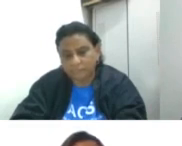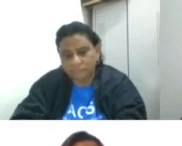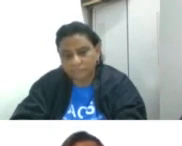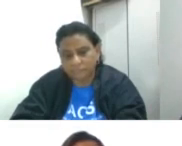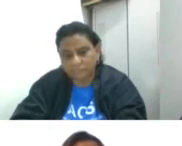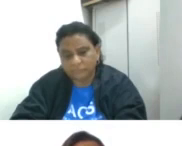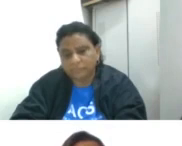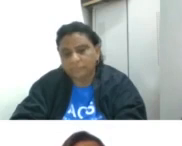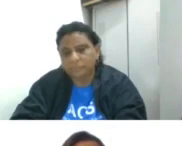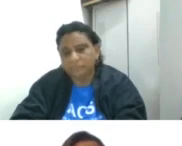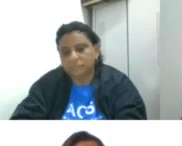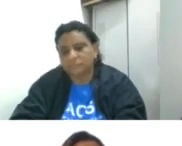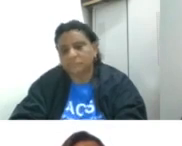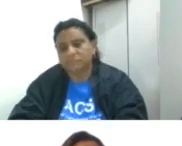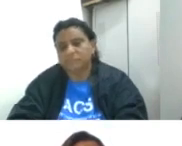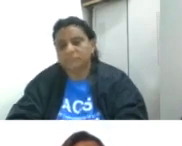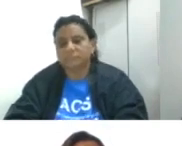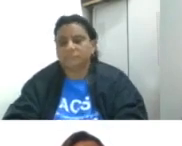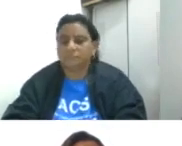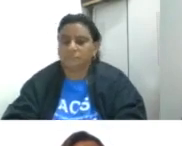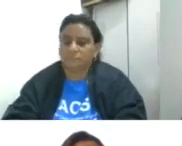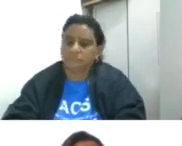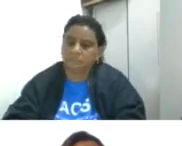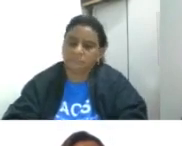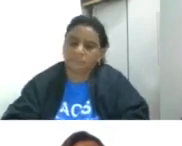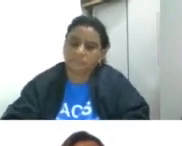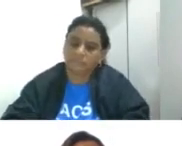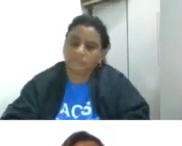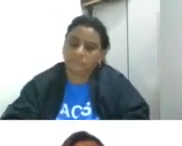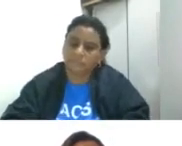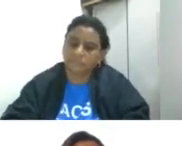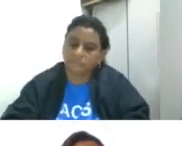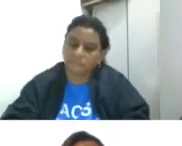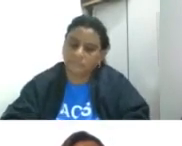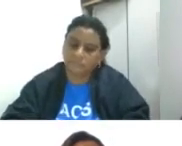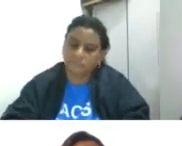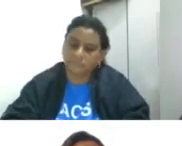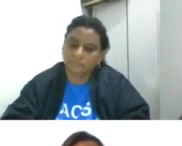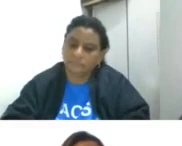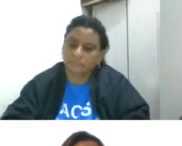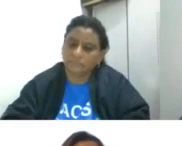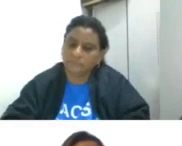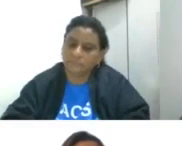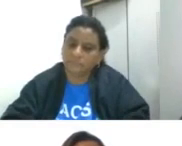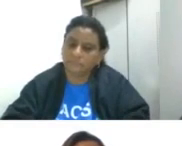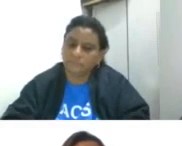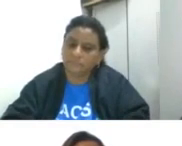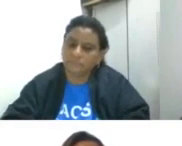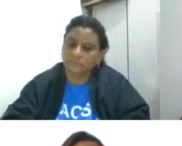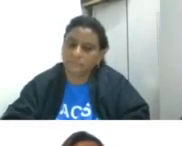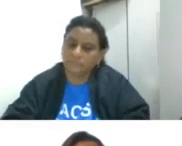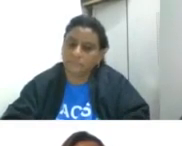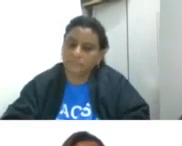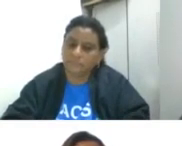cultura hoje o ministério já traz essa fala da cultura para todos os casos porque a cultura detecta realmente se aquele